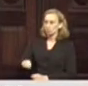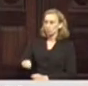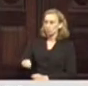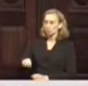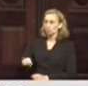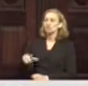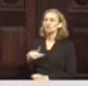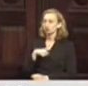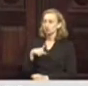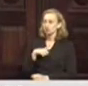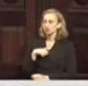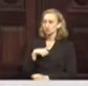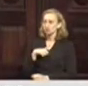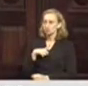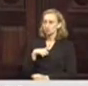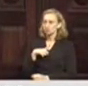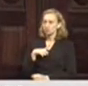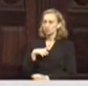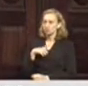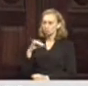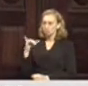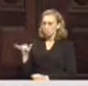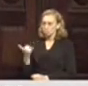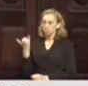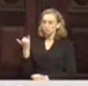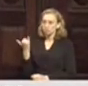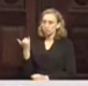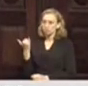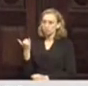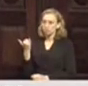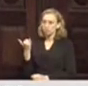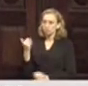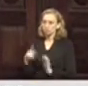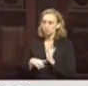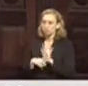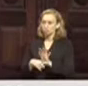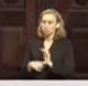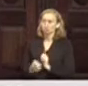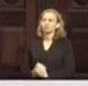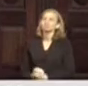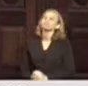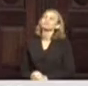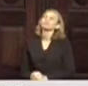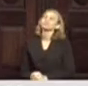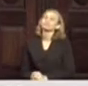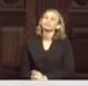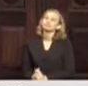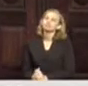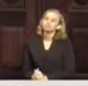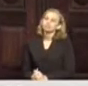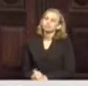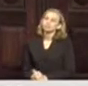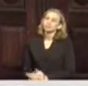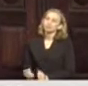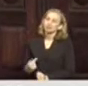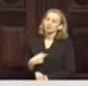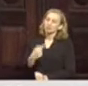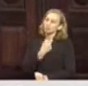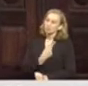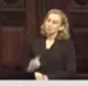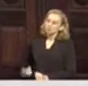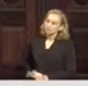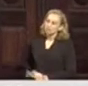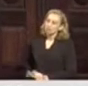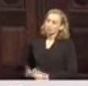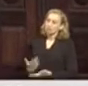prazer de apoiar como candidato a governador, sendo derrotado